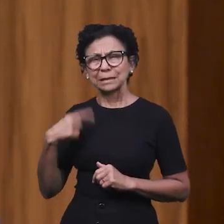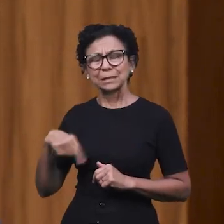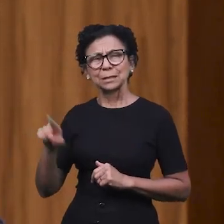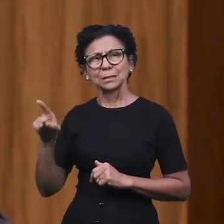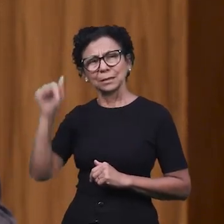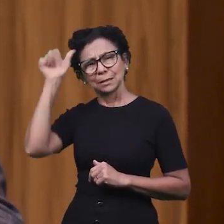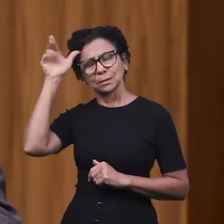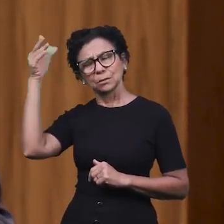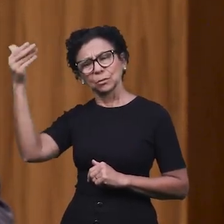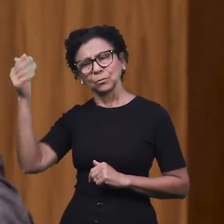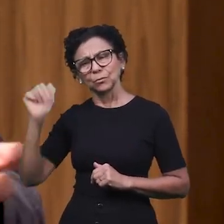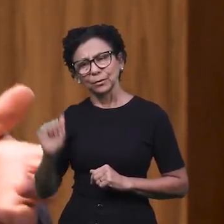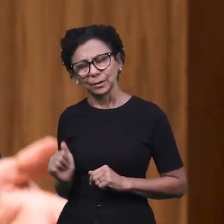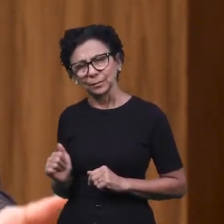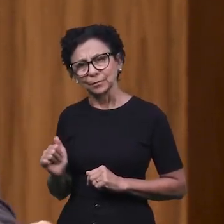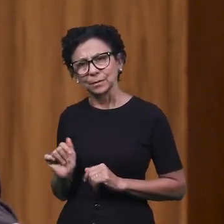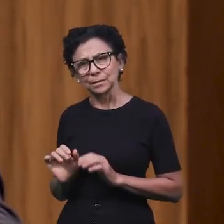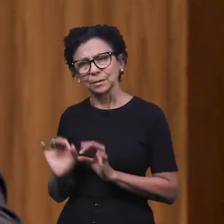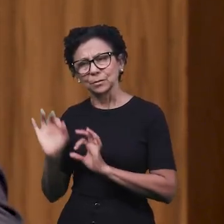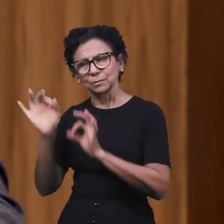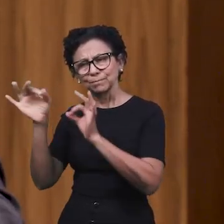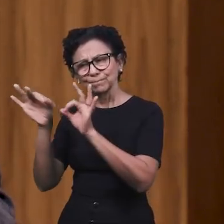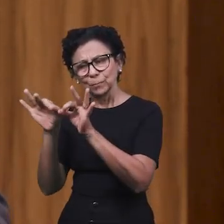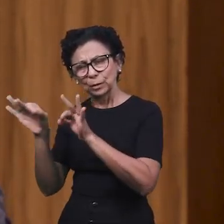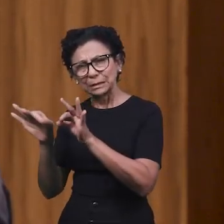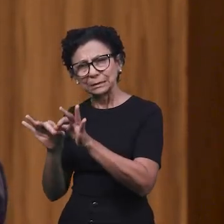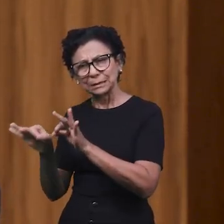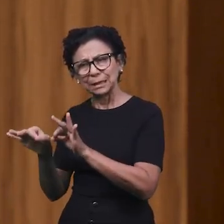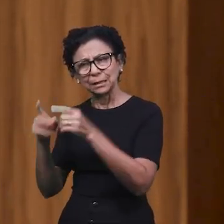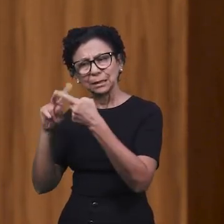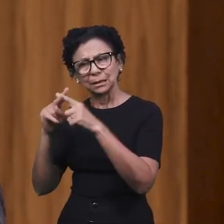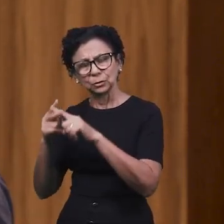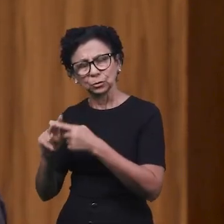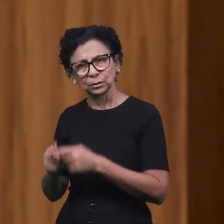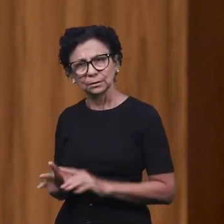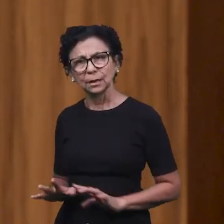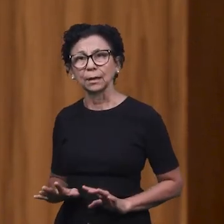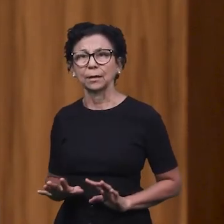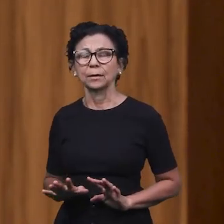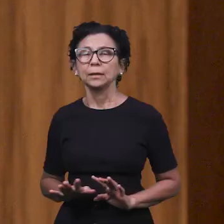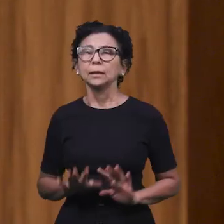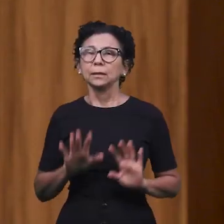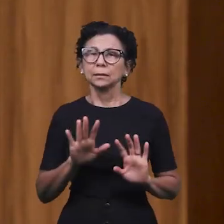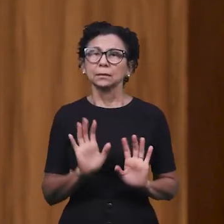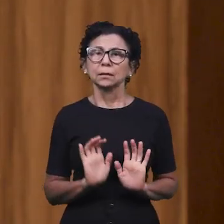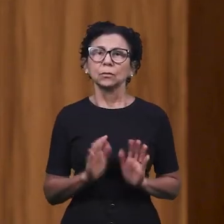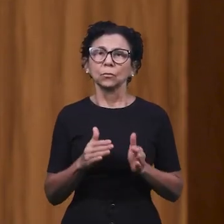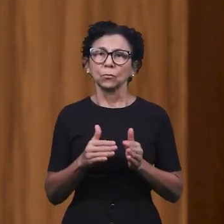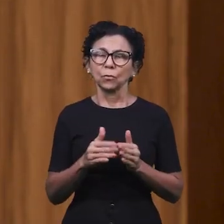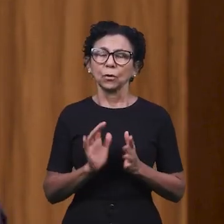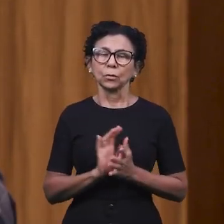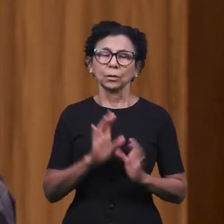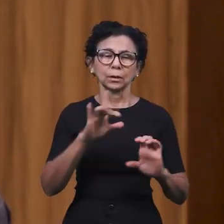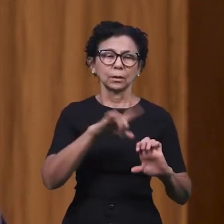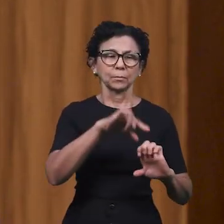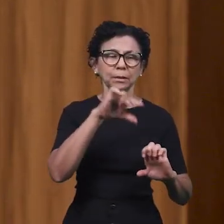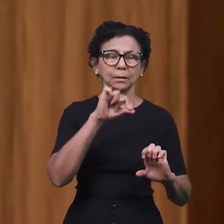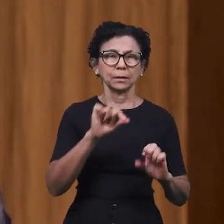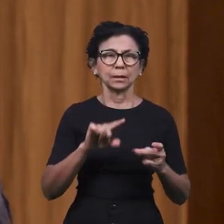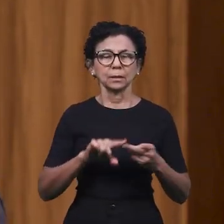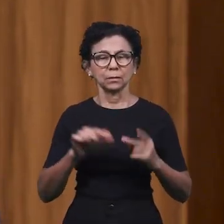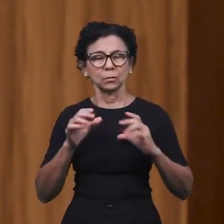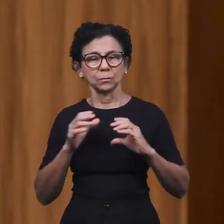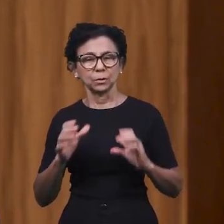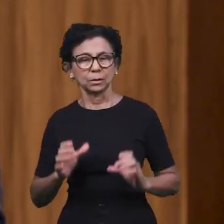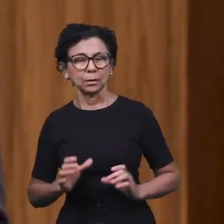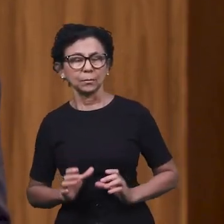ir lá resolver, eu preciso ajustar isso. Então, nós vamos abordar um pouco aqui sobre o comportamento empreendedor e principalmente quando